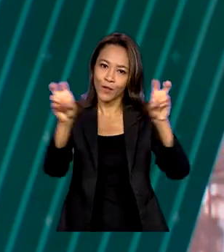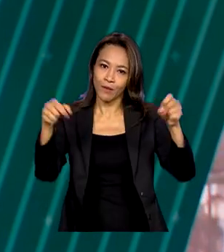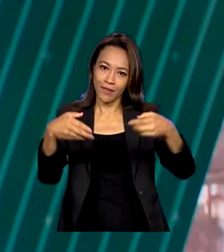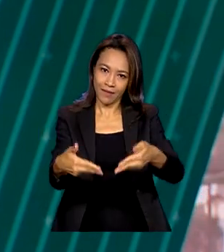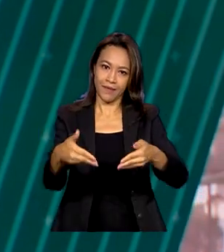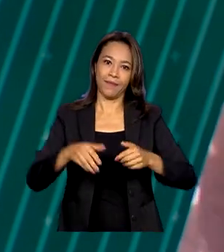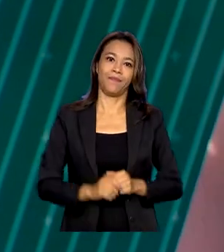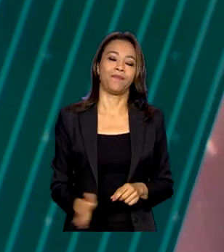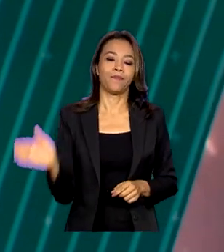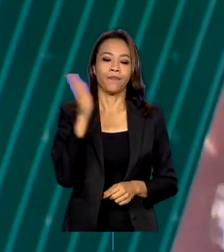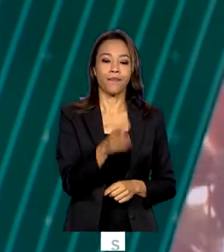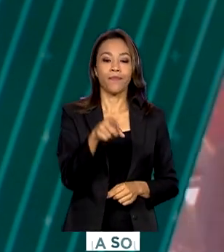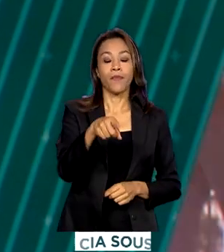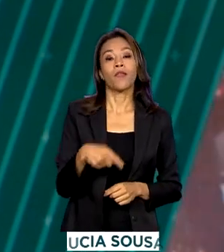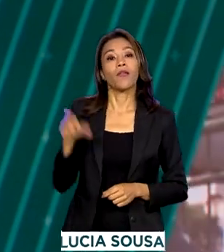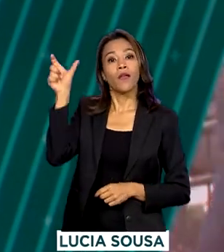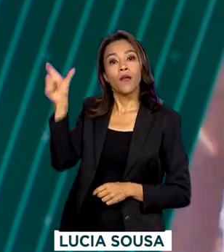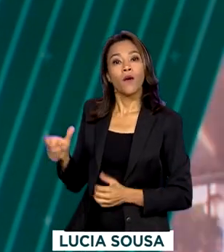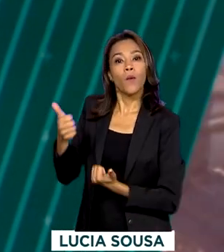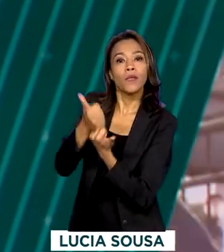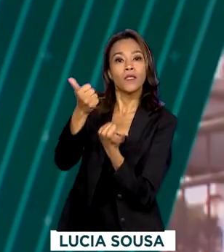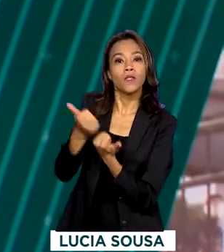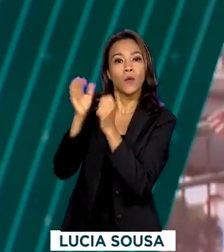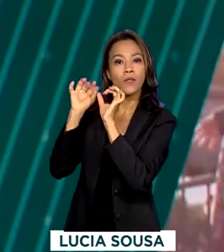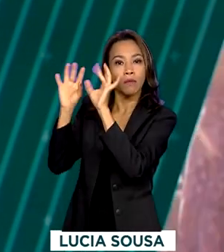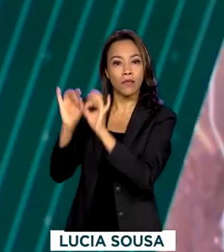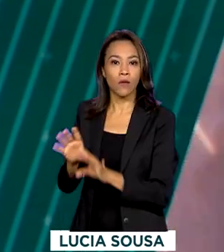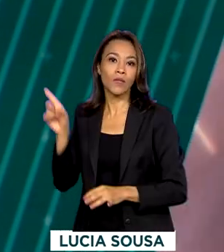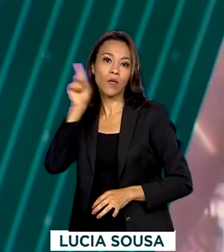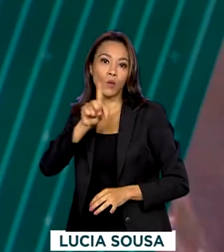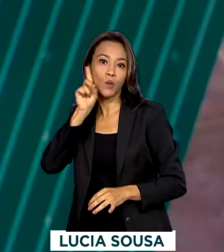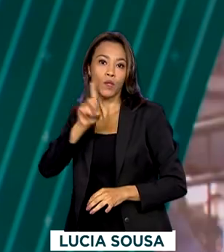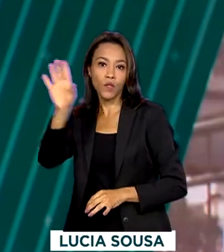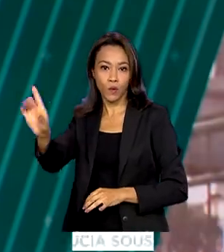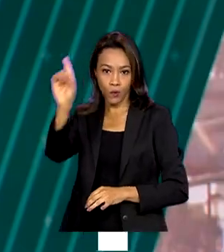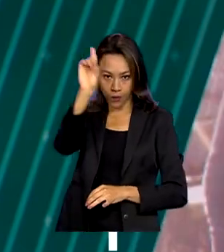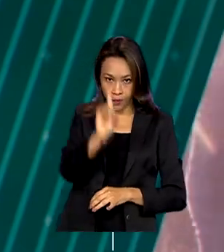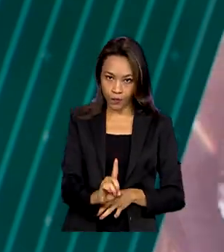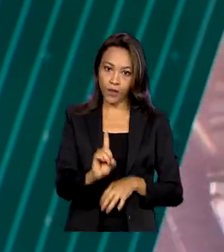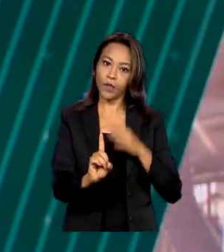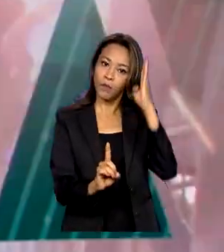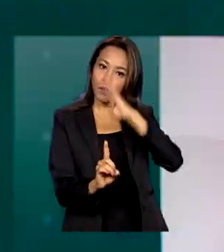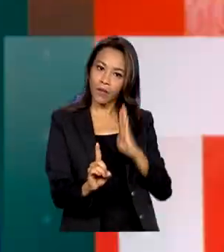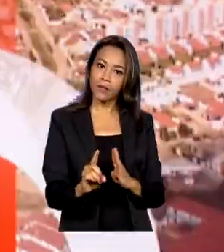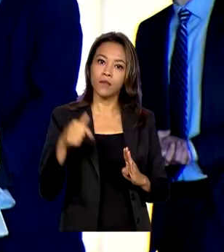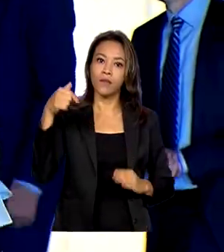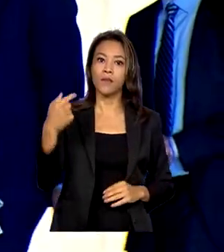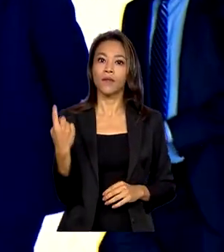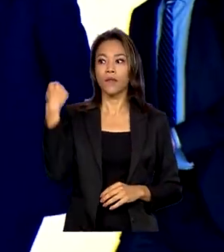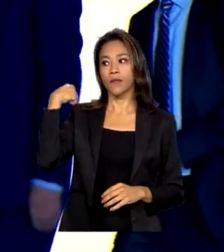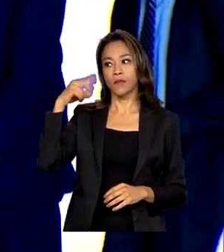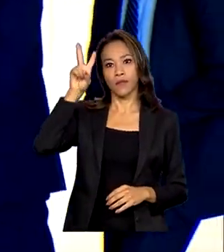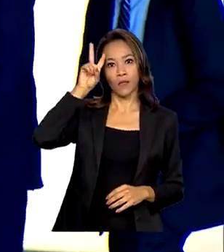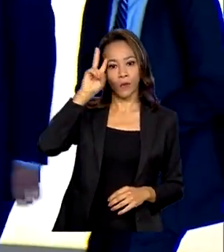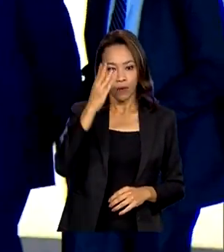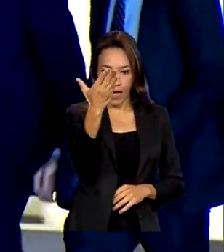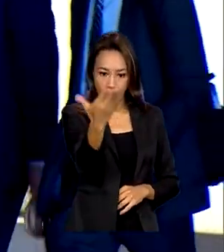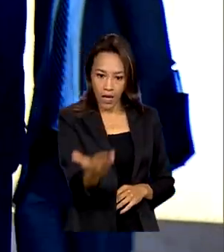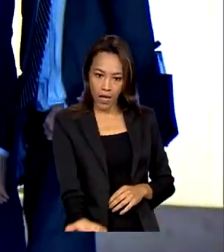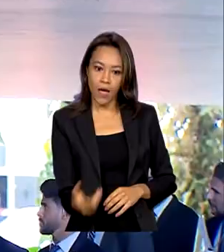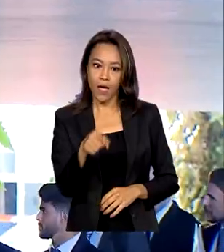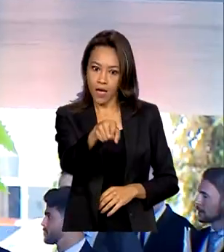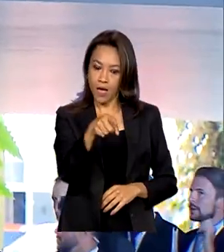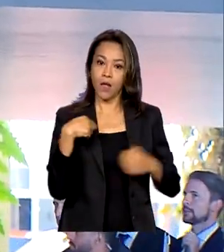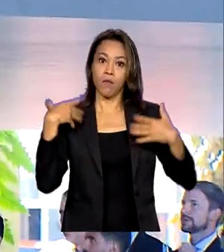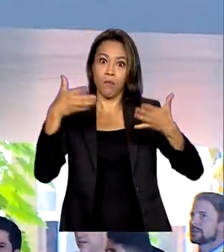O assessor especial dos Estados Unidos para o clima, John Kerry, esteve no Brasil nessa segunda-feira. Kerry participou de reunião no